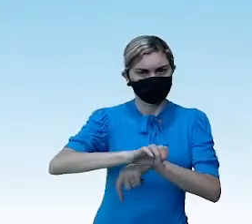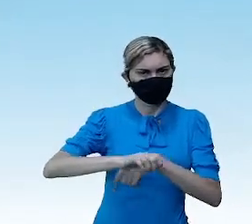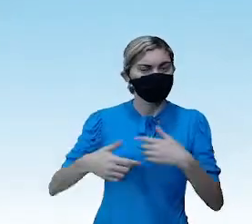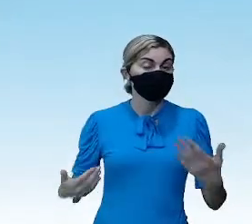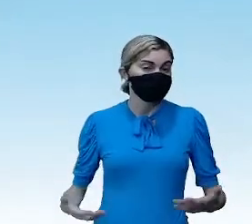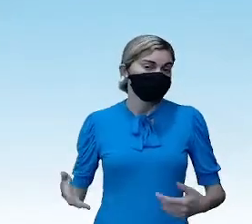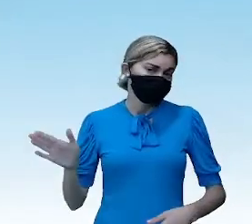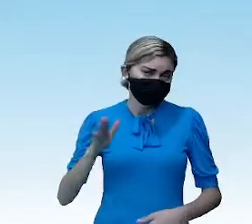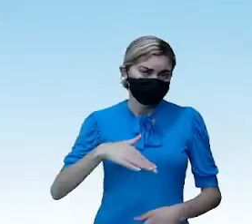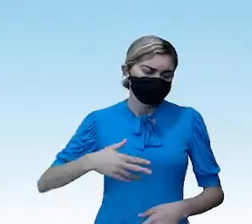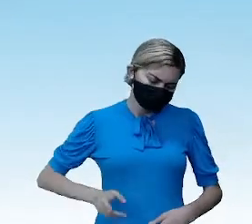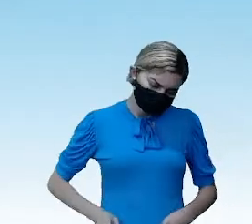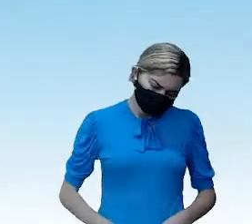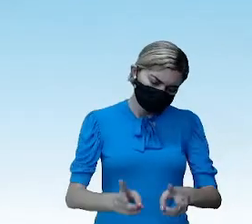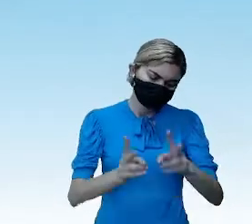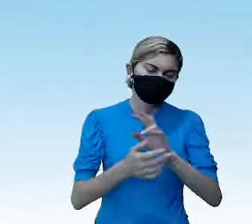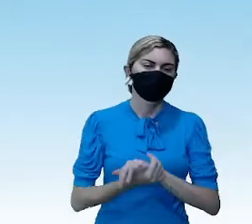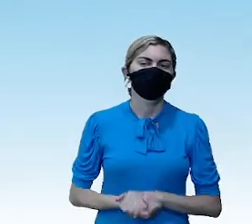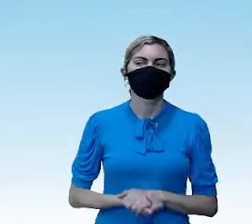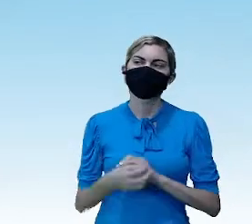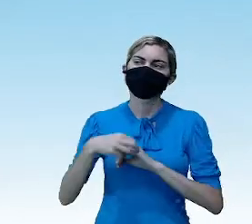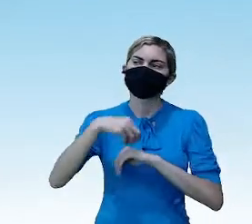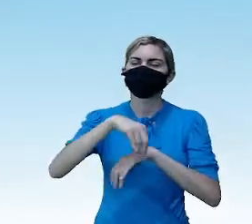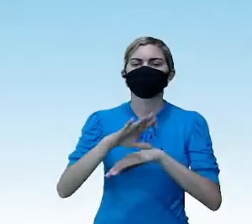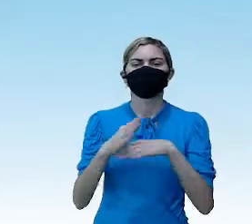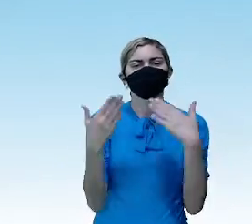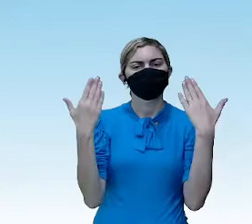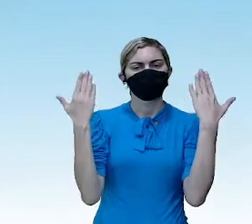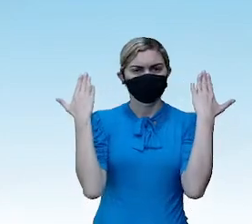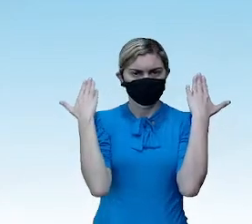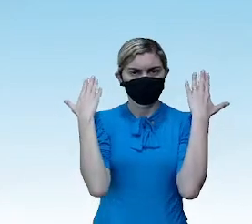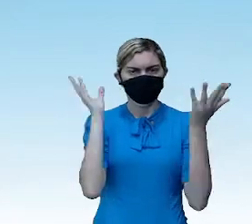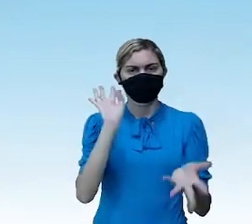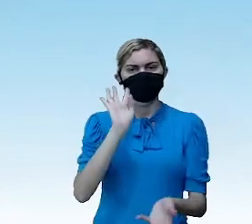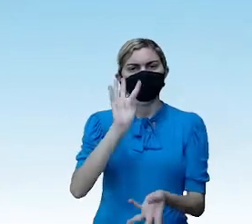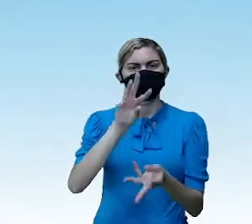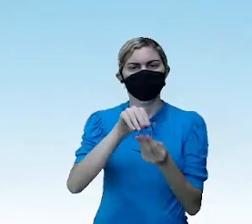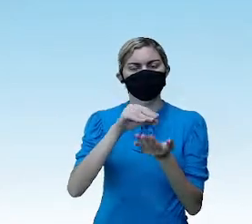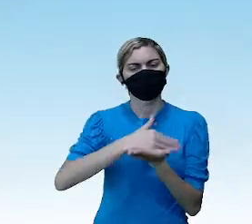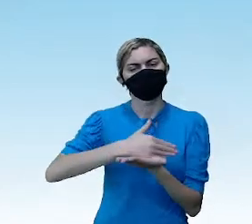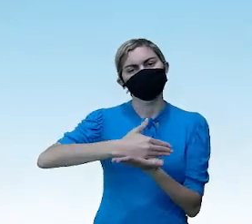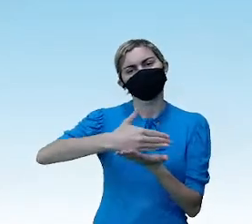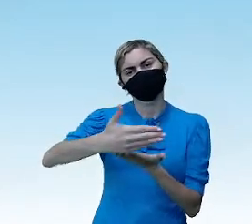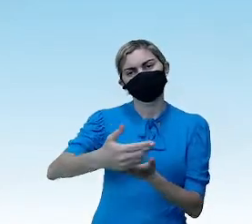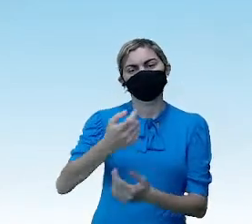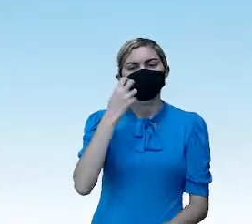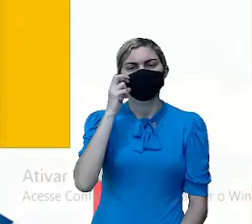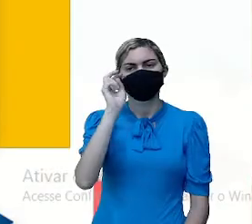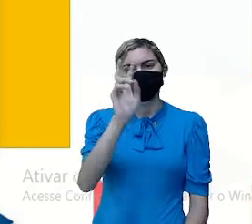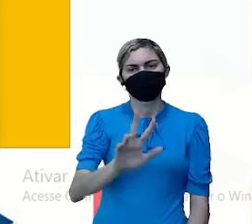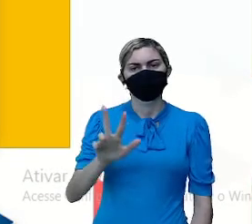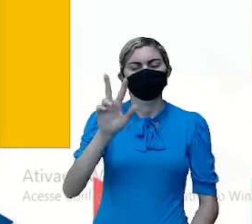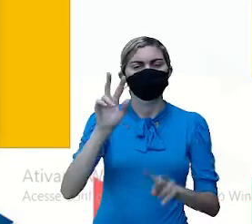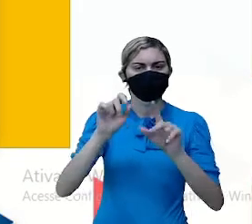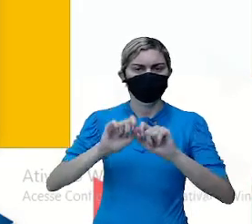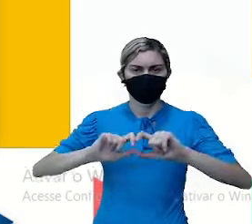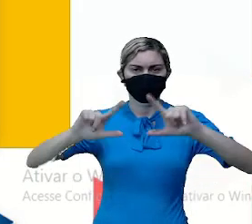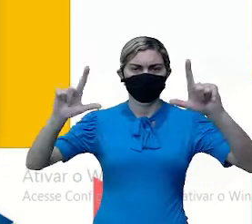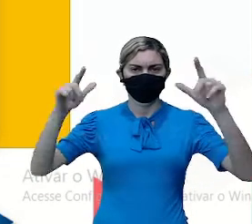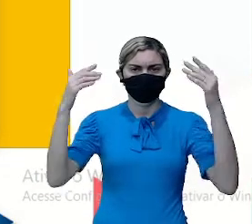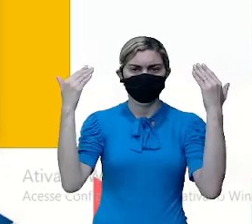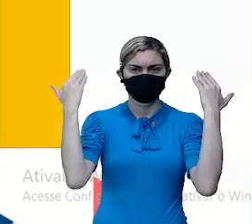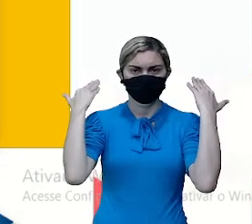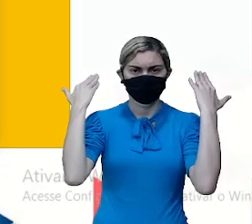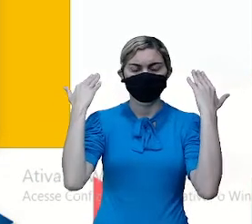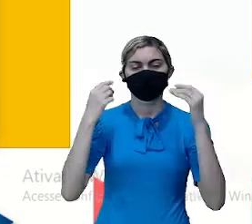E vamos adiante aqui. Trago para vocês uma breve introdução. Olhando para a tela, vamos ver,